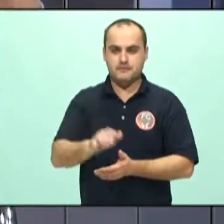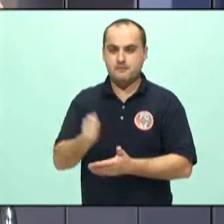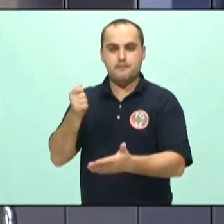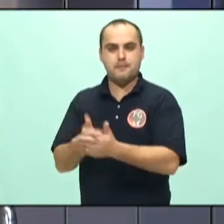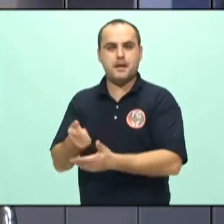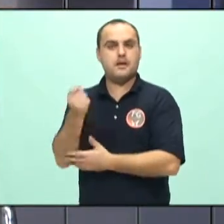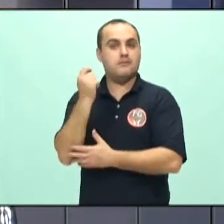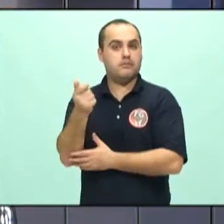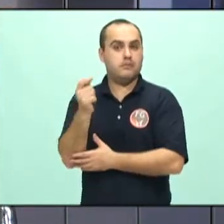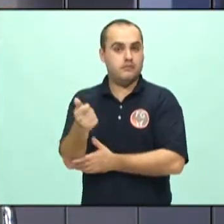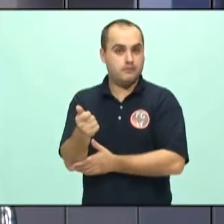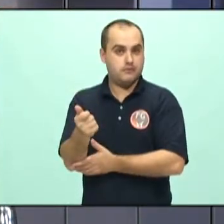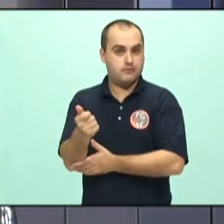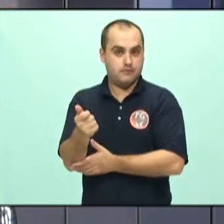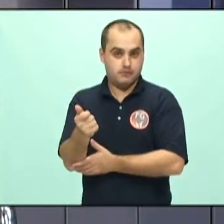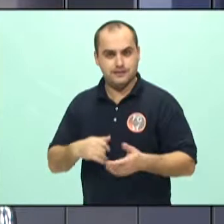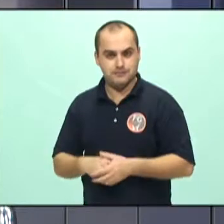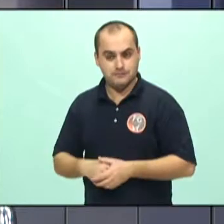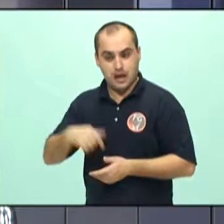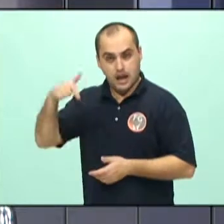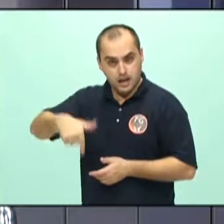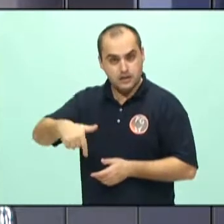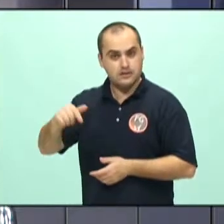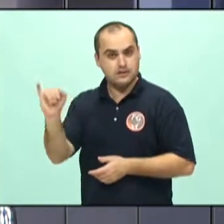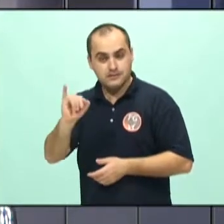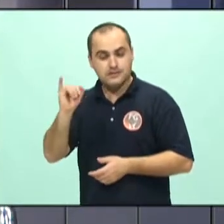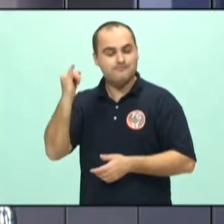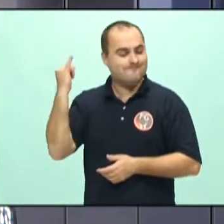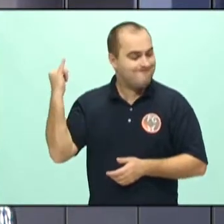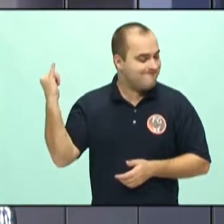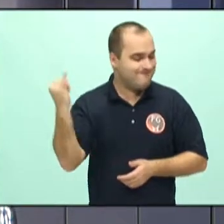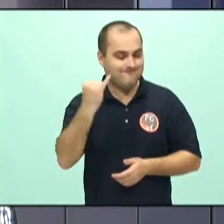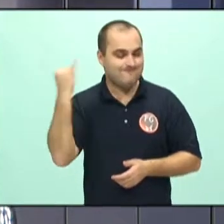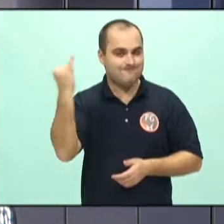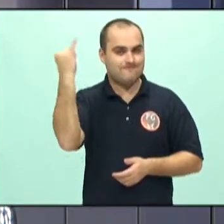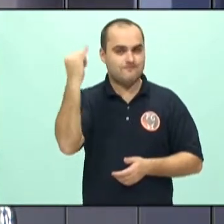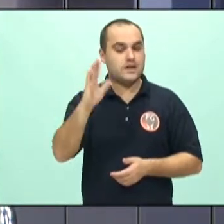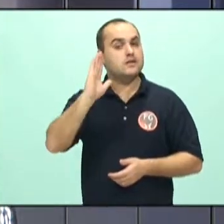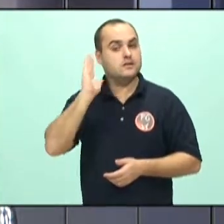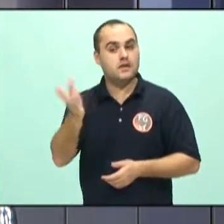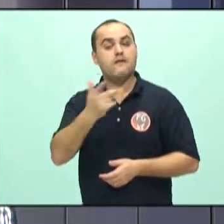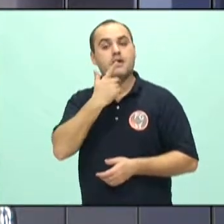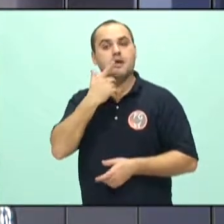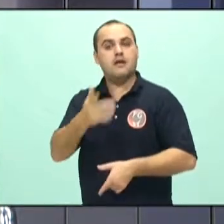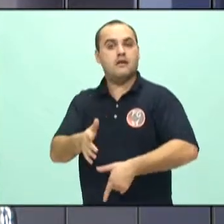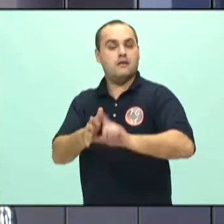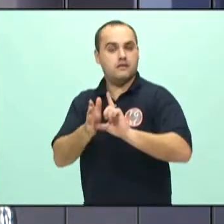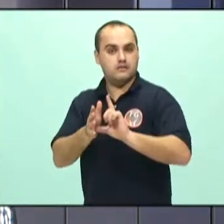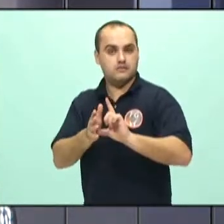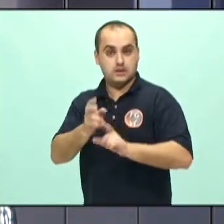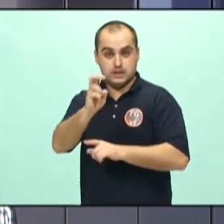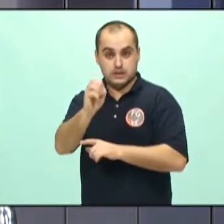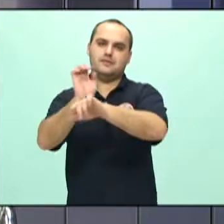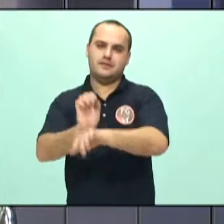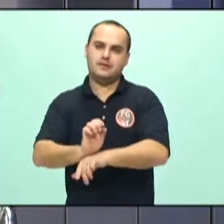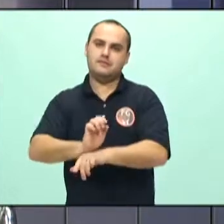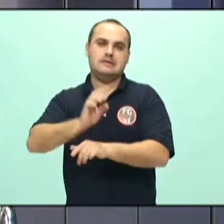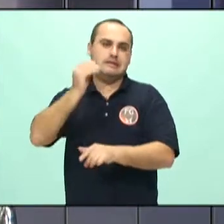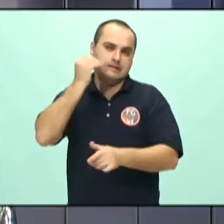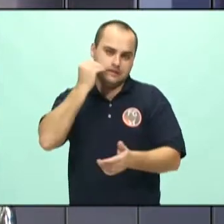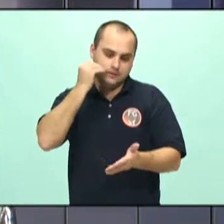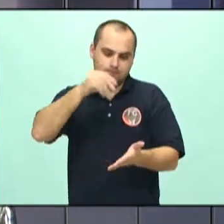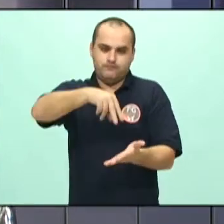fizemos, que eu presidi lá no início do mandato, contra a vinda da carga de soja para Itajaí. Está aí o resultado, né? Hoje nós estamos movimentando e batendo recorde todos